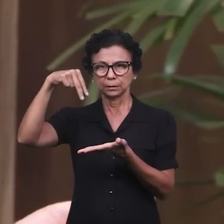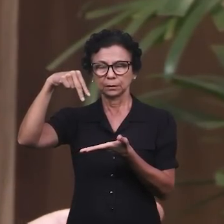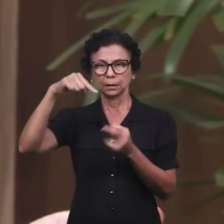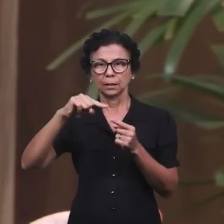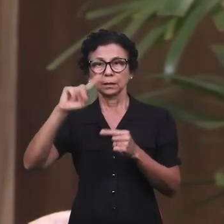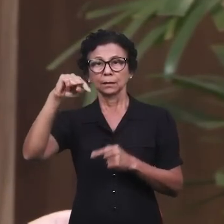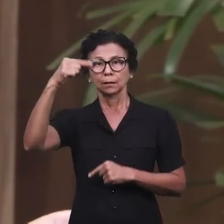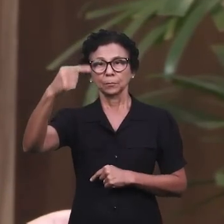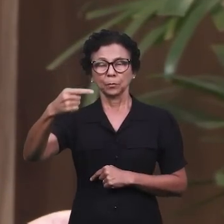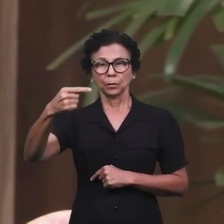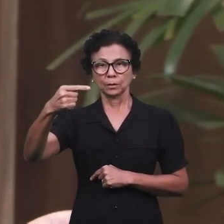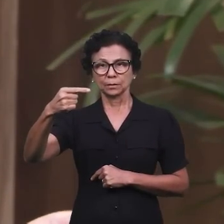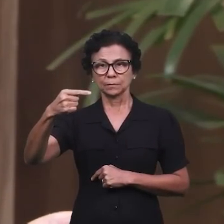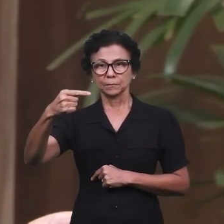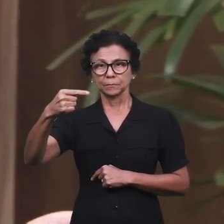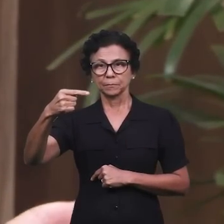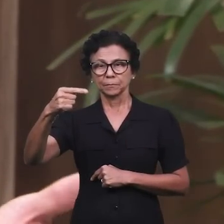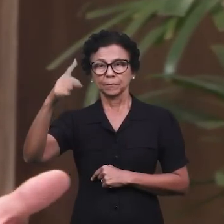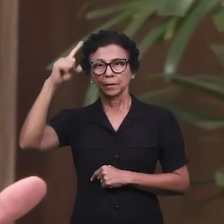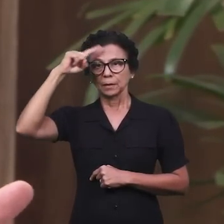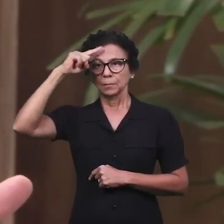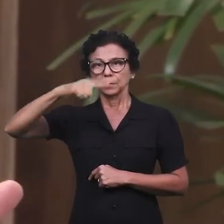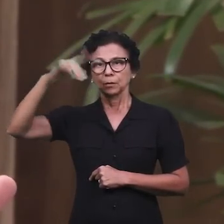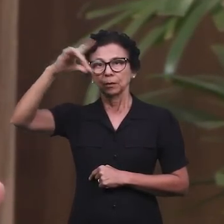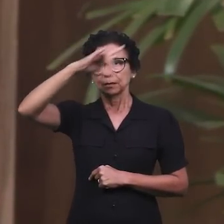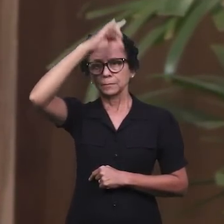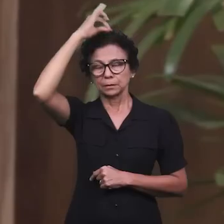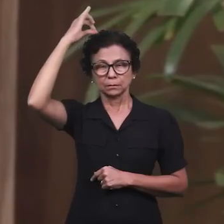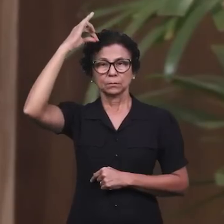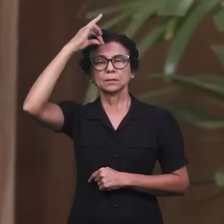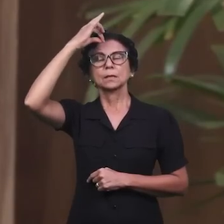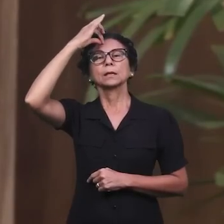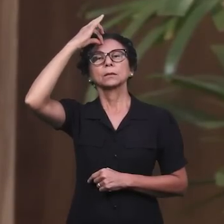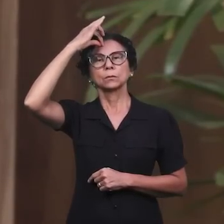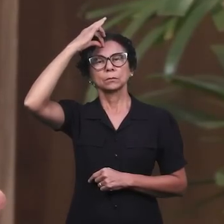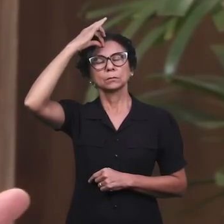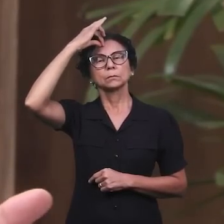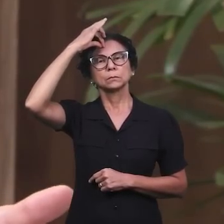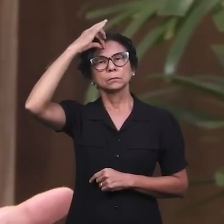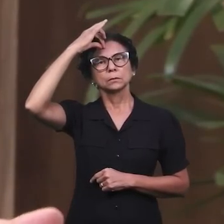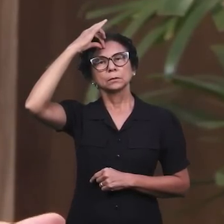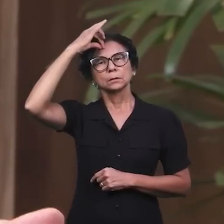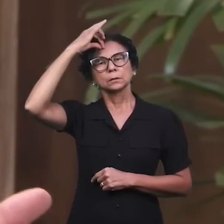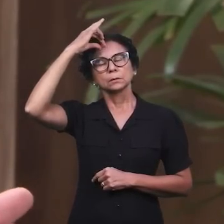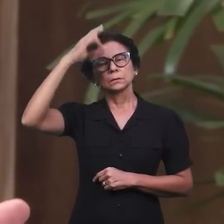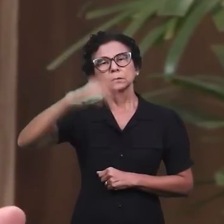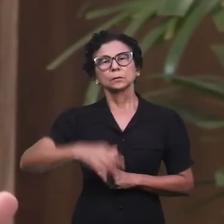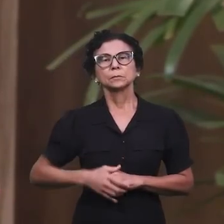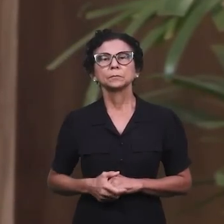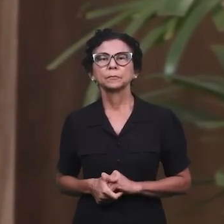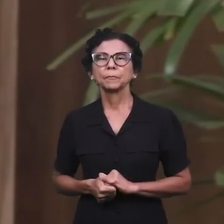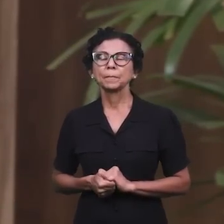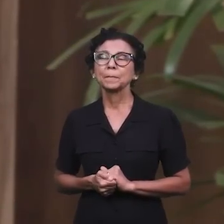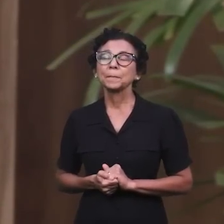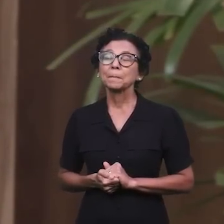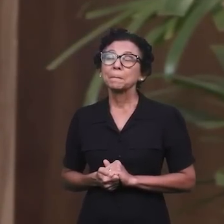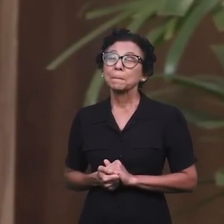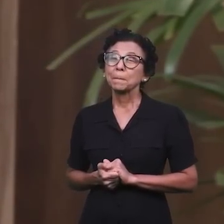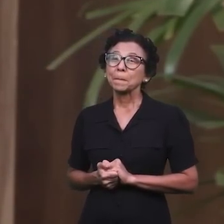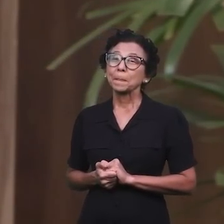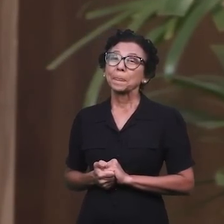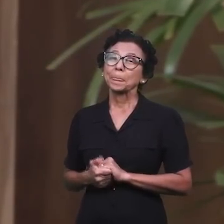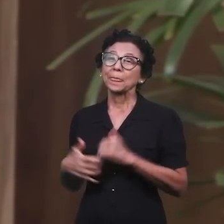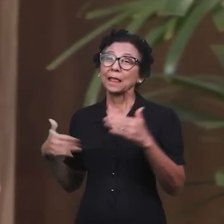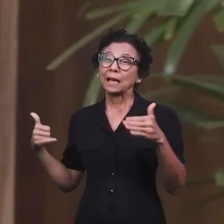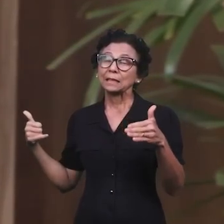então o Espírito Santo. E o Espírito Santo é aquele que até o dia final da